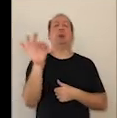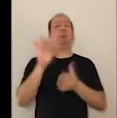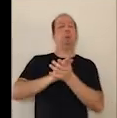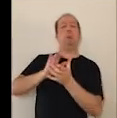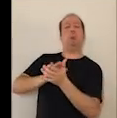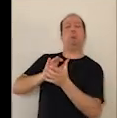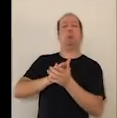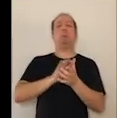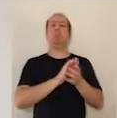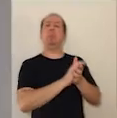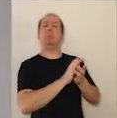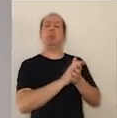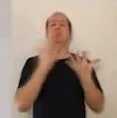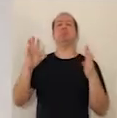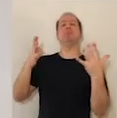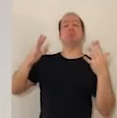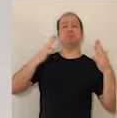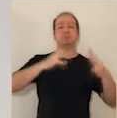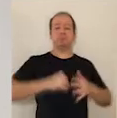batendo palmas.